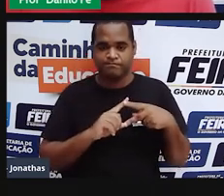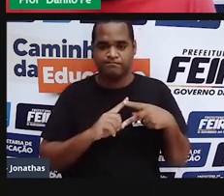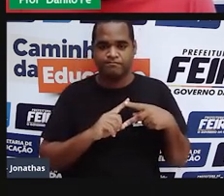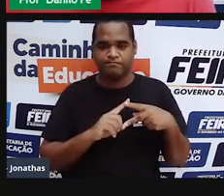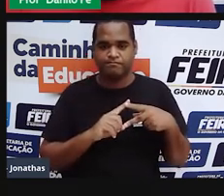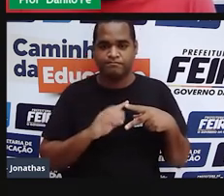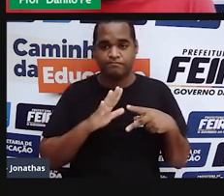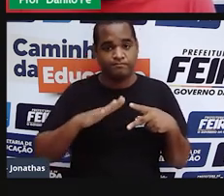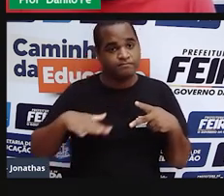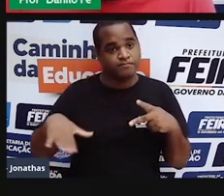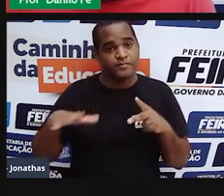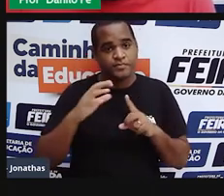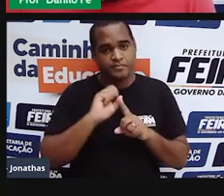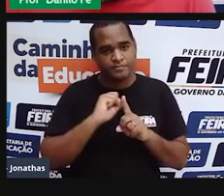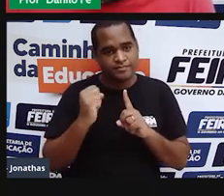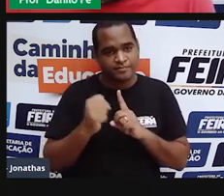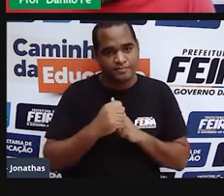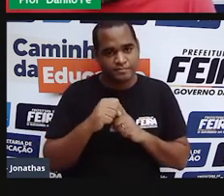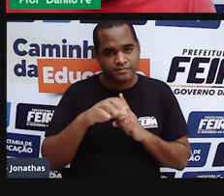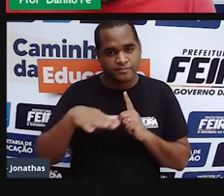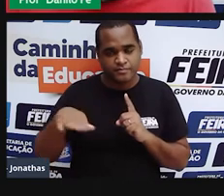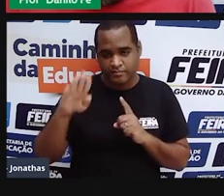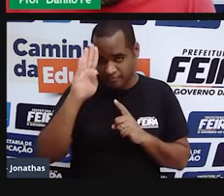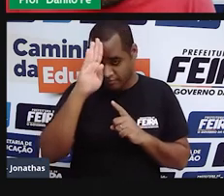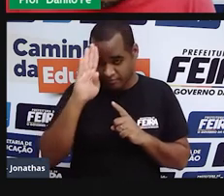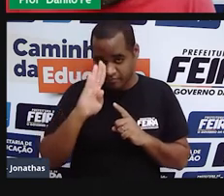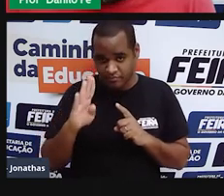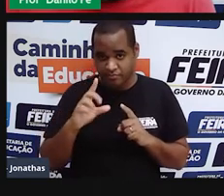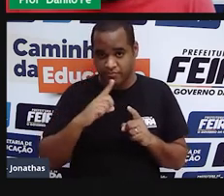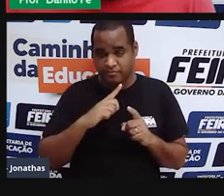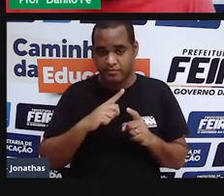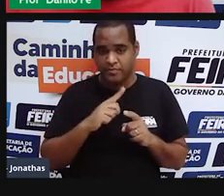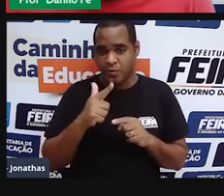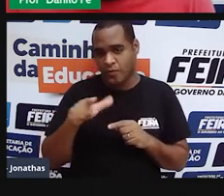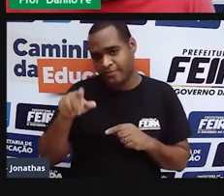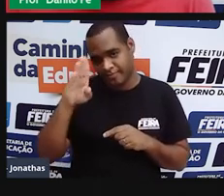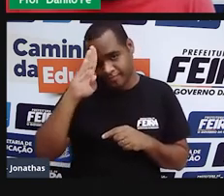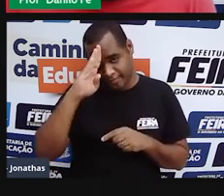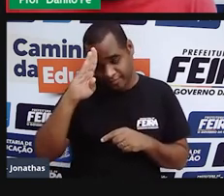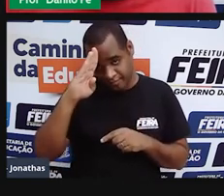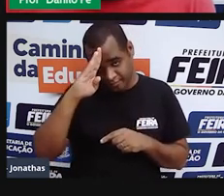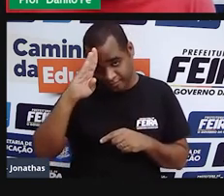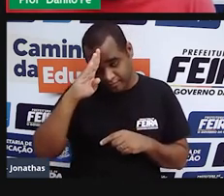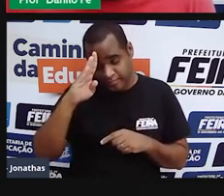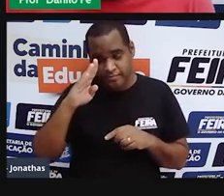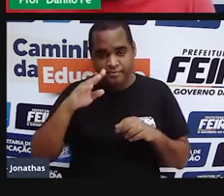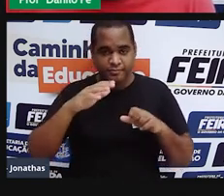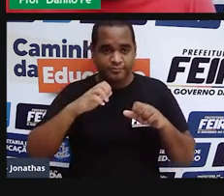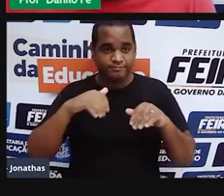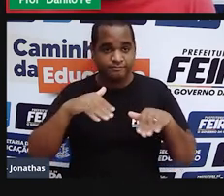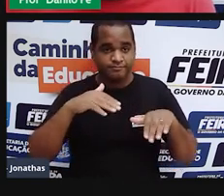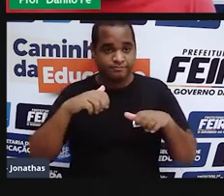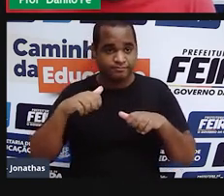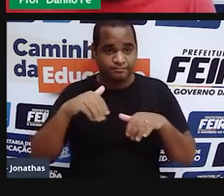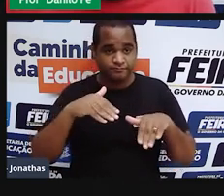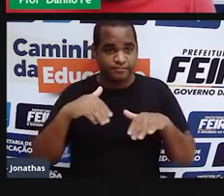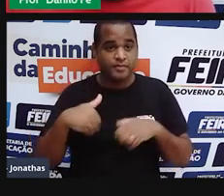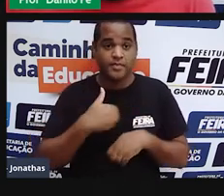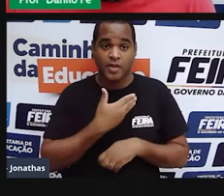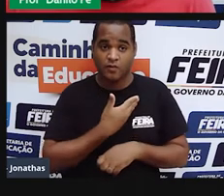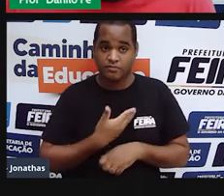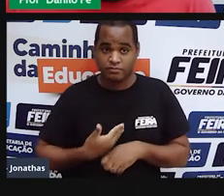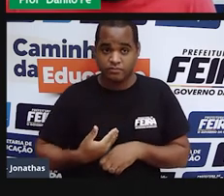virtualização da sociedade brasileira Weasley Solitário dentro do